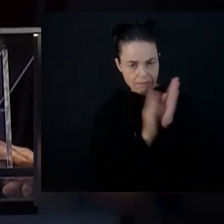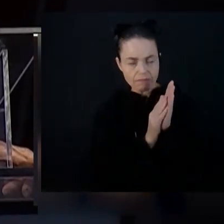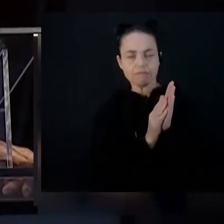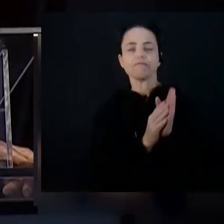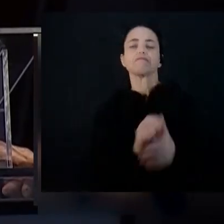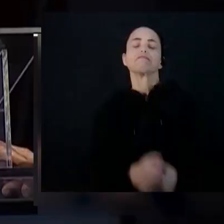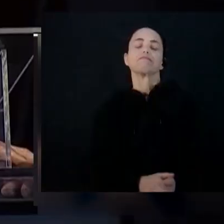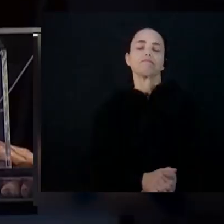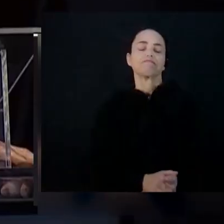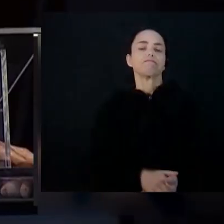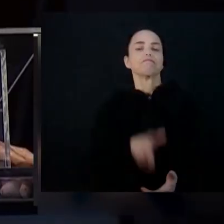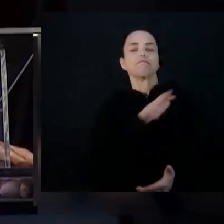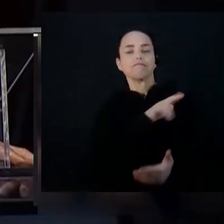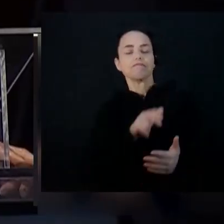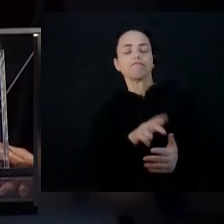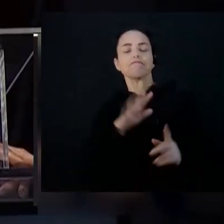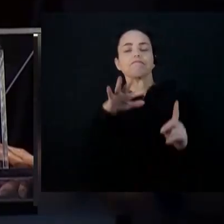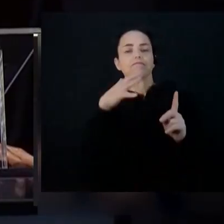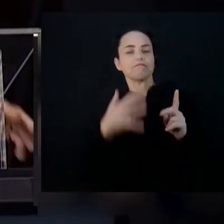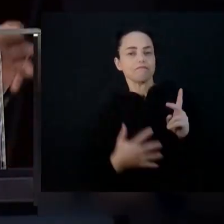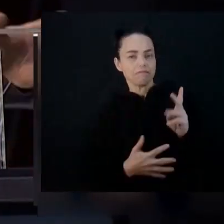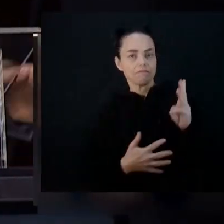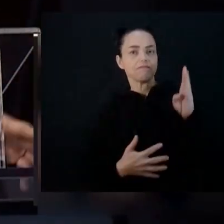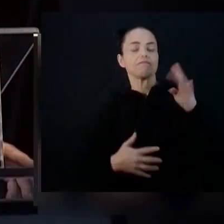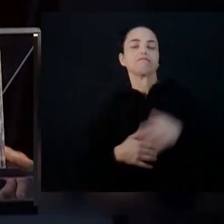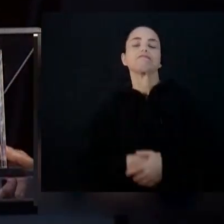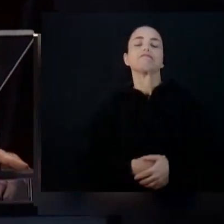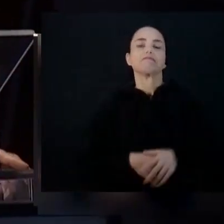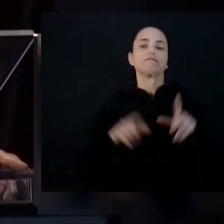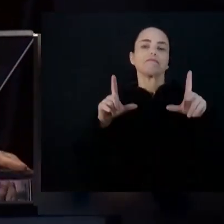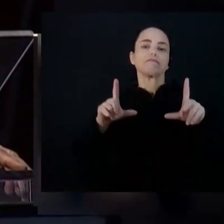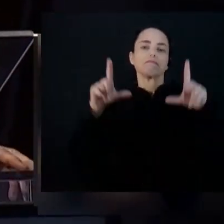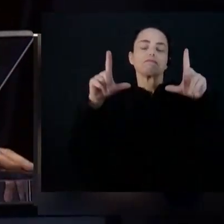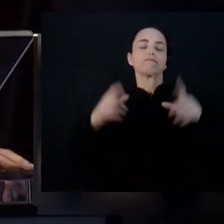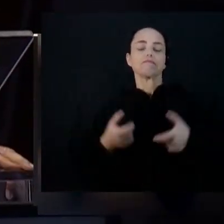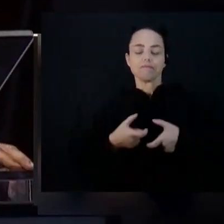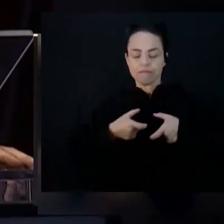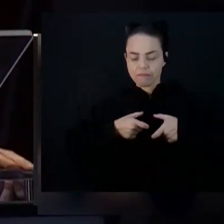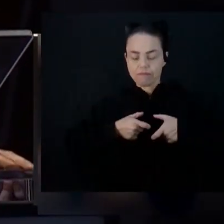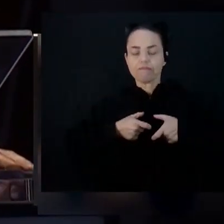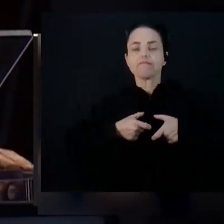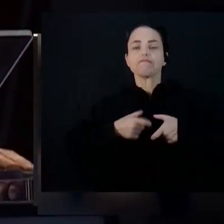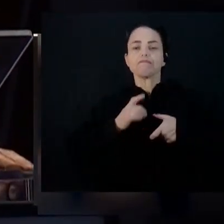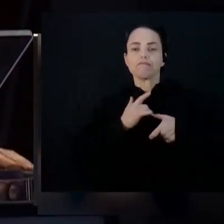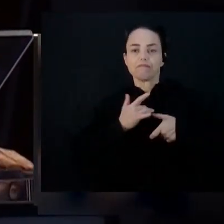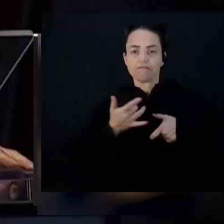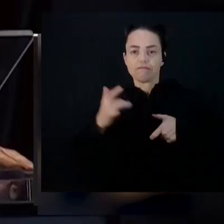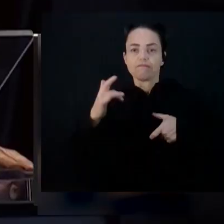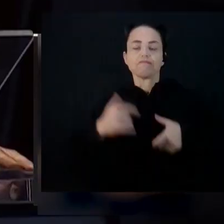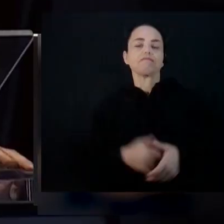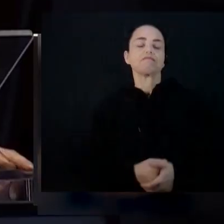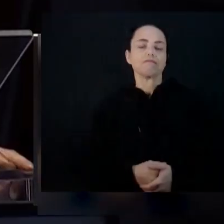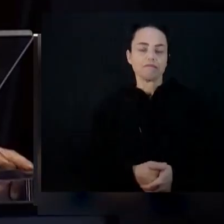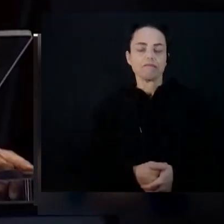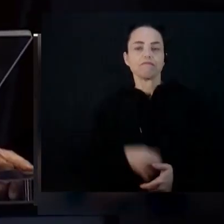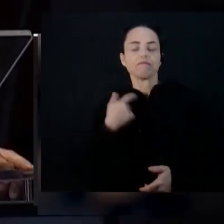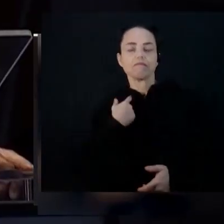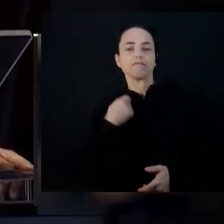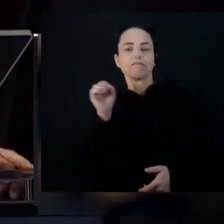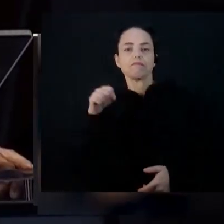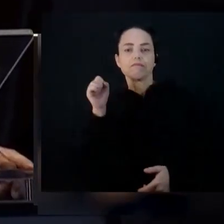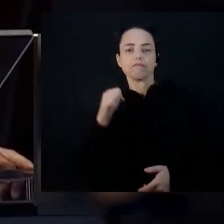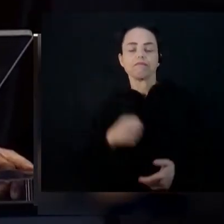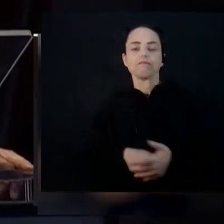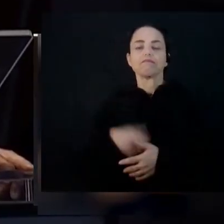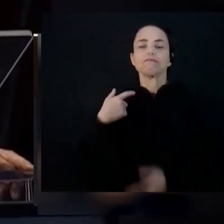algumas honrarias, diplomas de mérito, medalhas, e é muito importante que o SimSaúde tenha